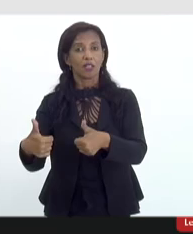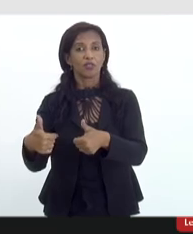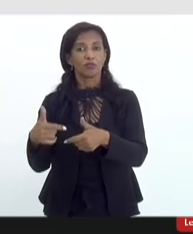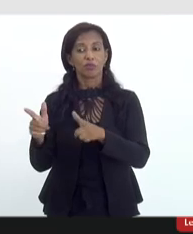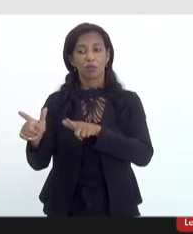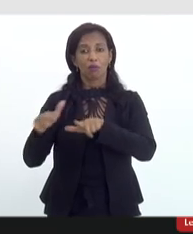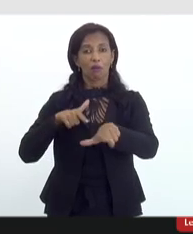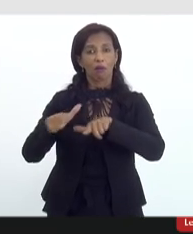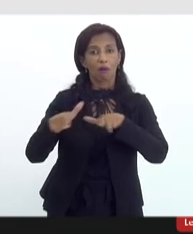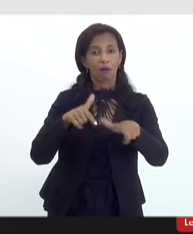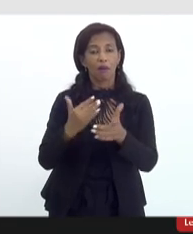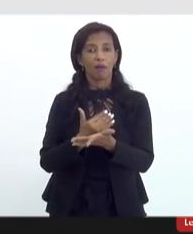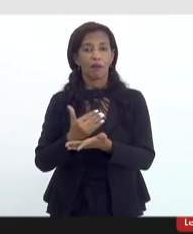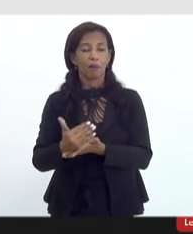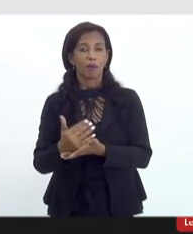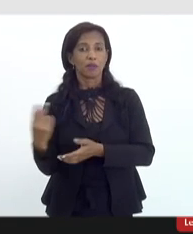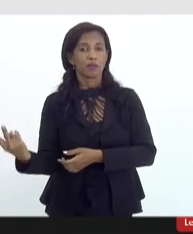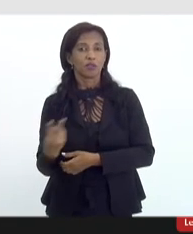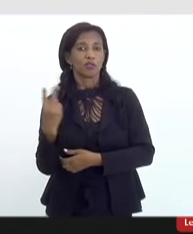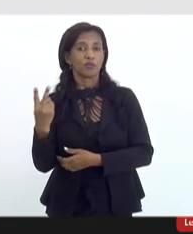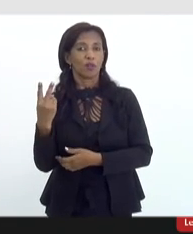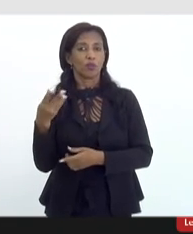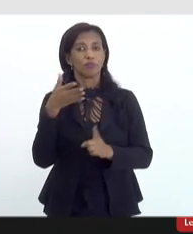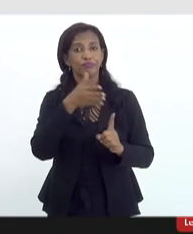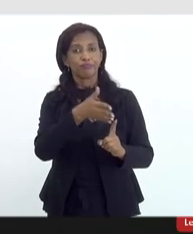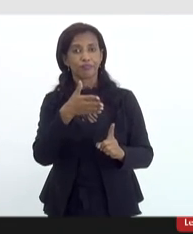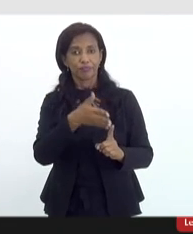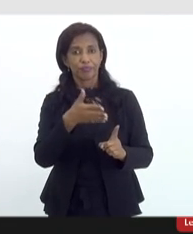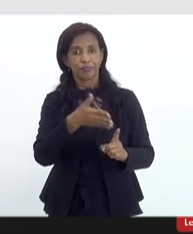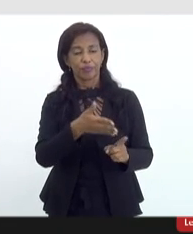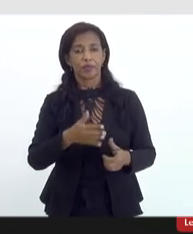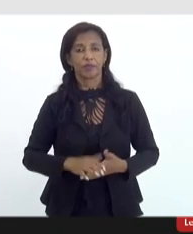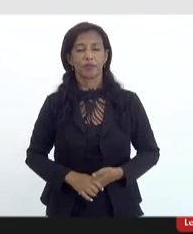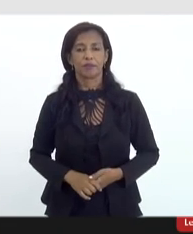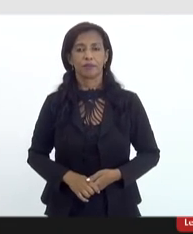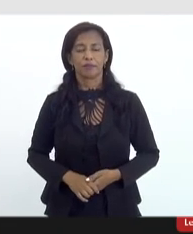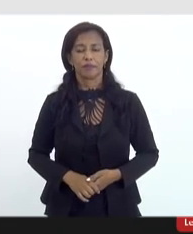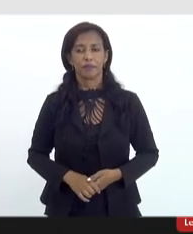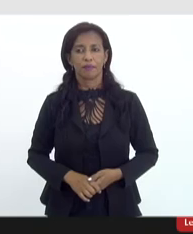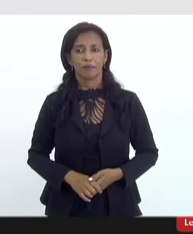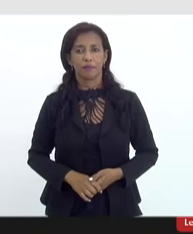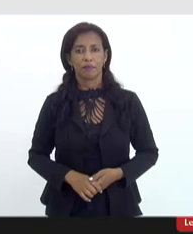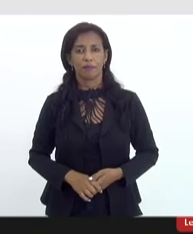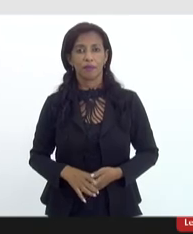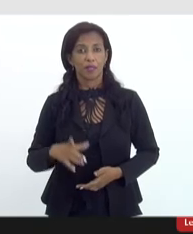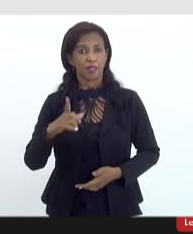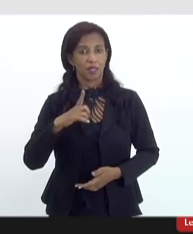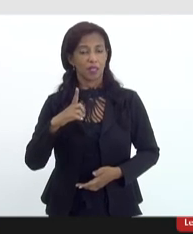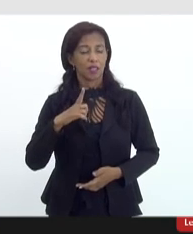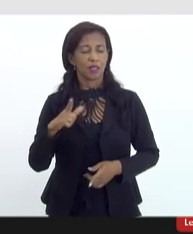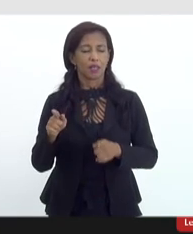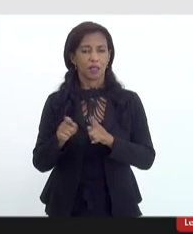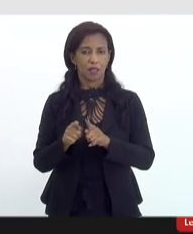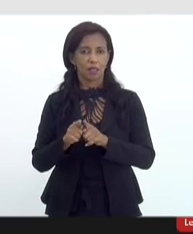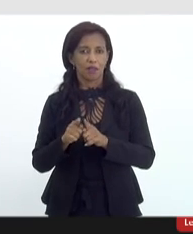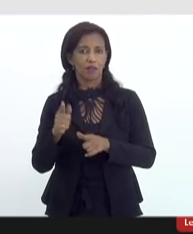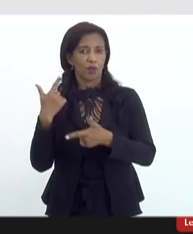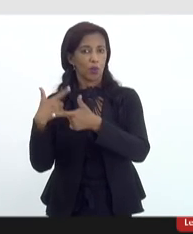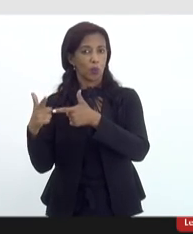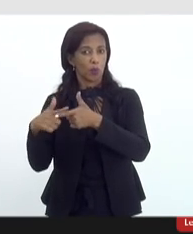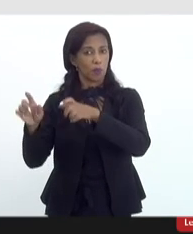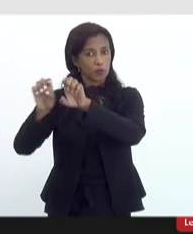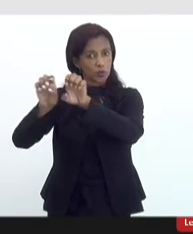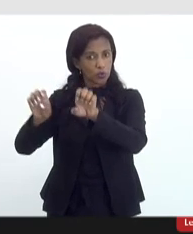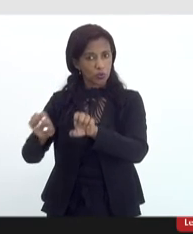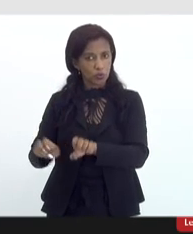de trabalho a partir desses valores morais de referência, tá? E a institucionalidade também, que já que a gente está falando de um problema estrutural, a